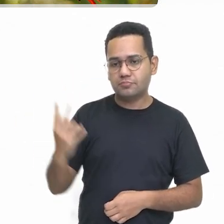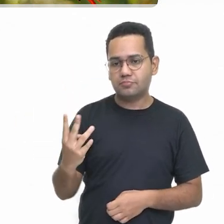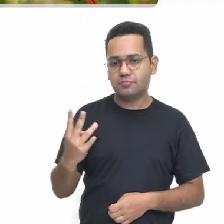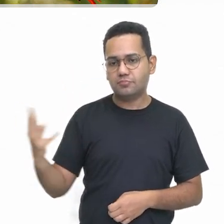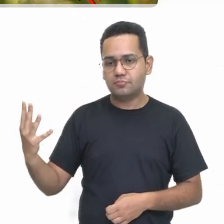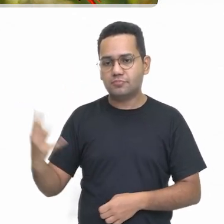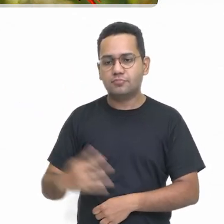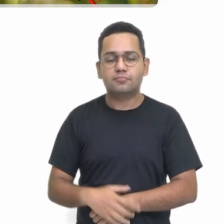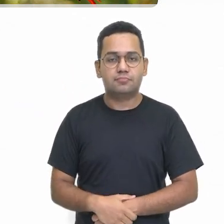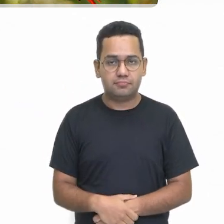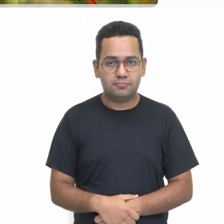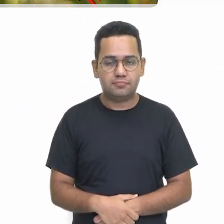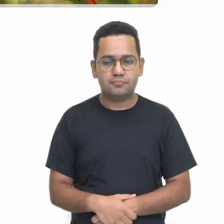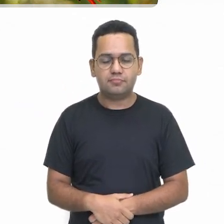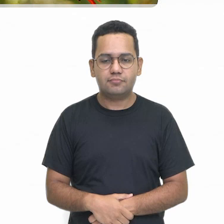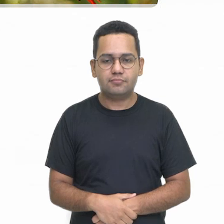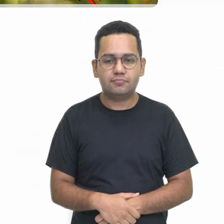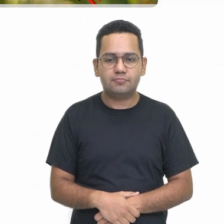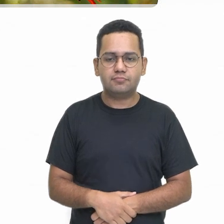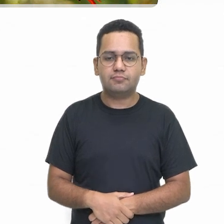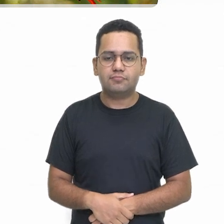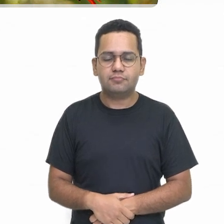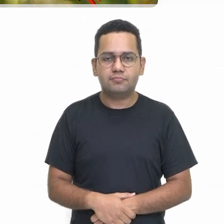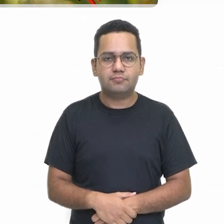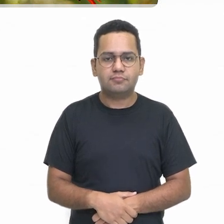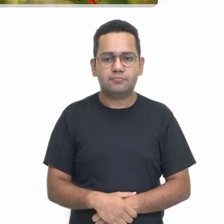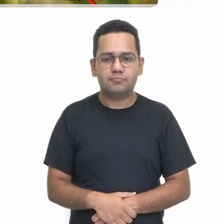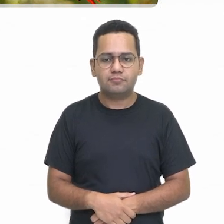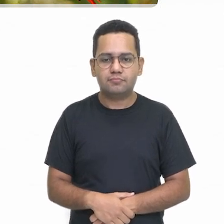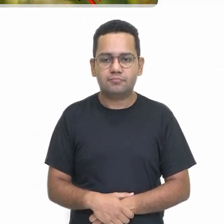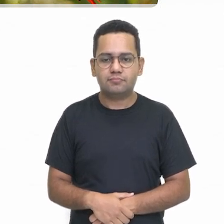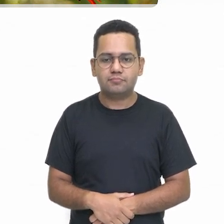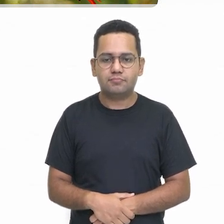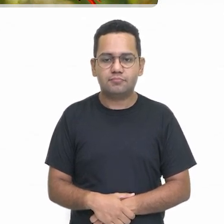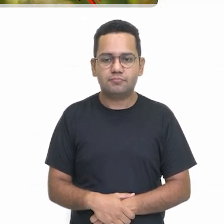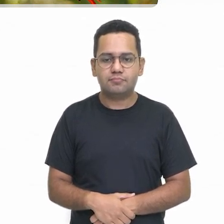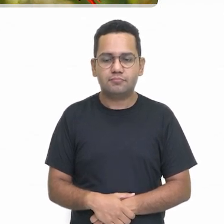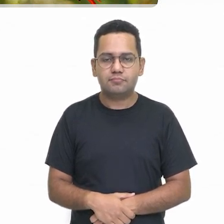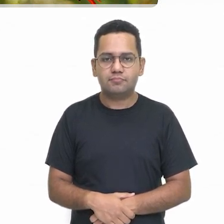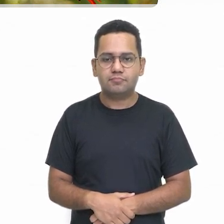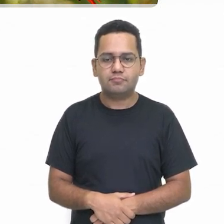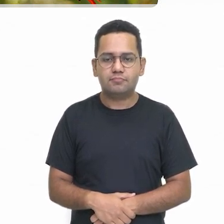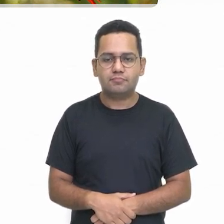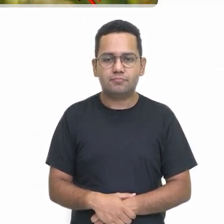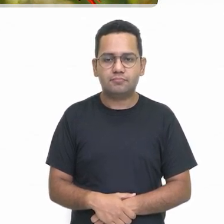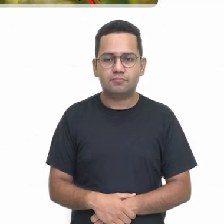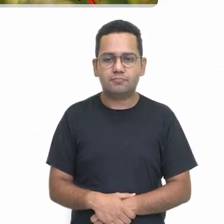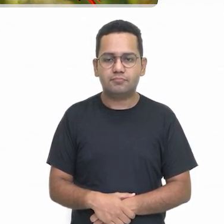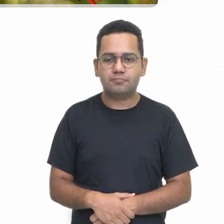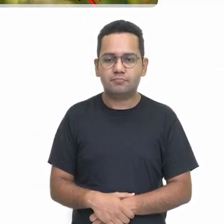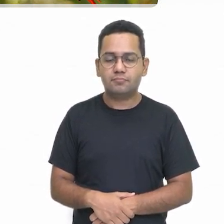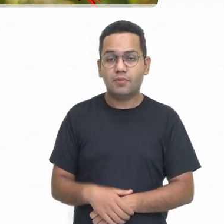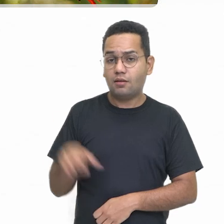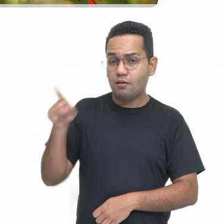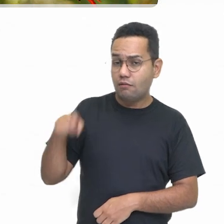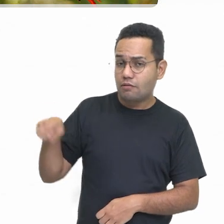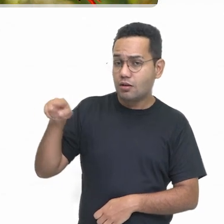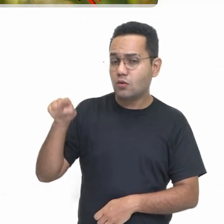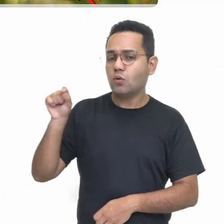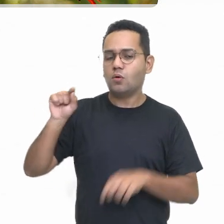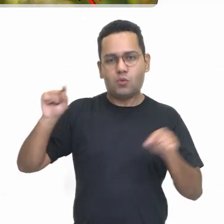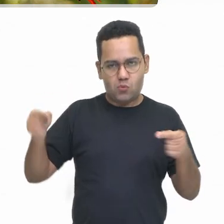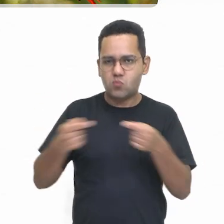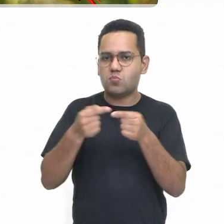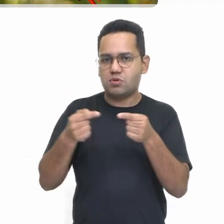planta uma ar E aí um um caranguejo por exemplo Então são todos eles